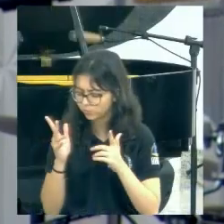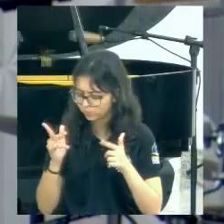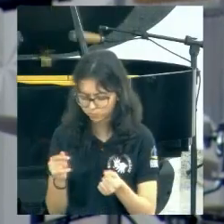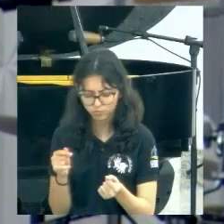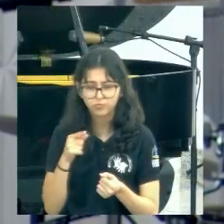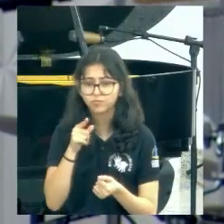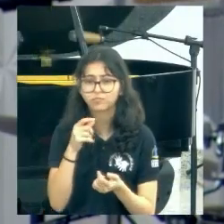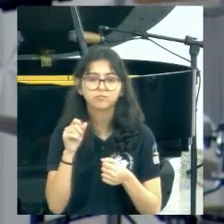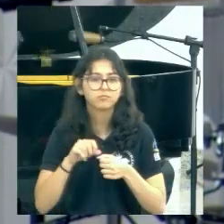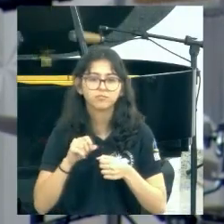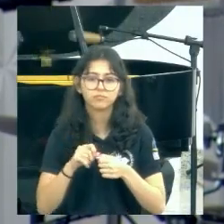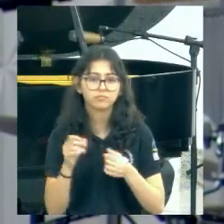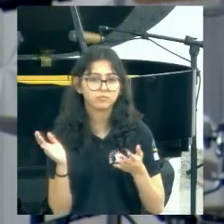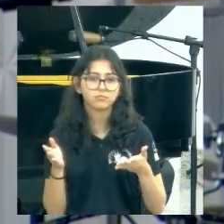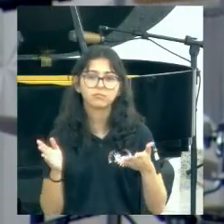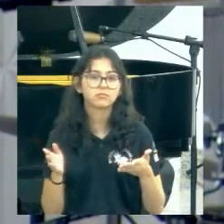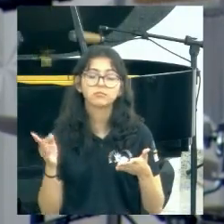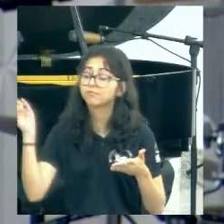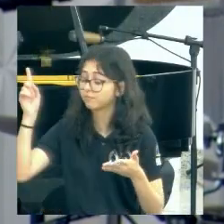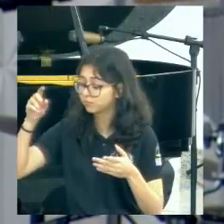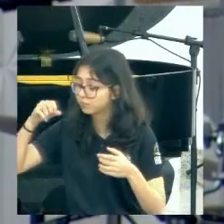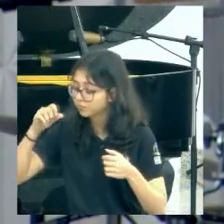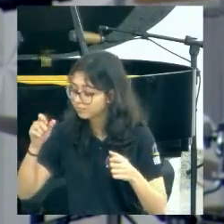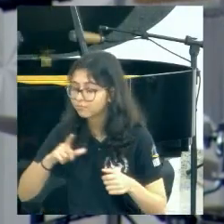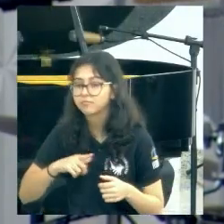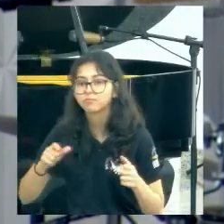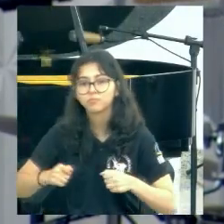aqui. Uma nova história há de ser escrita na sua